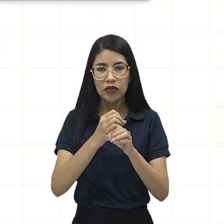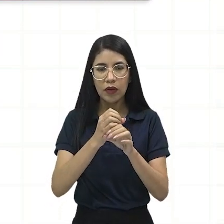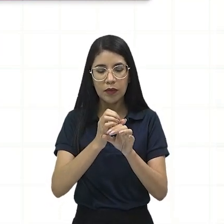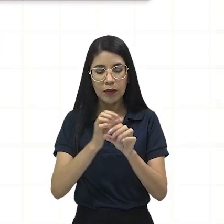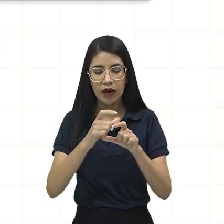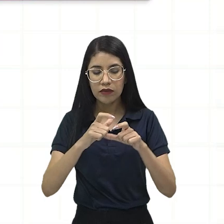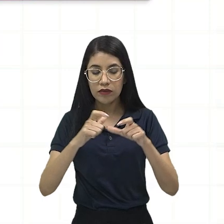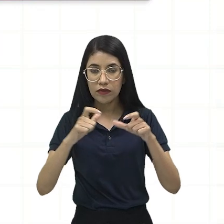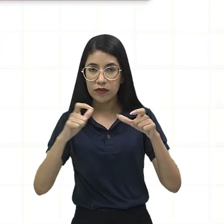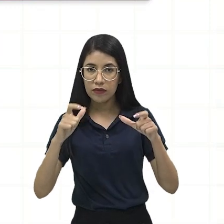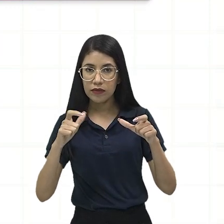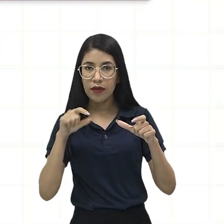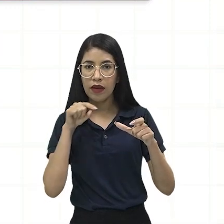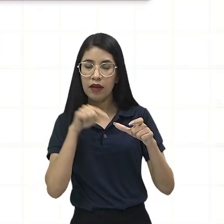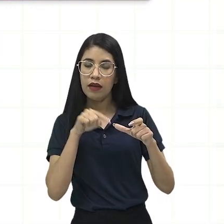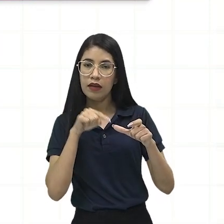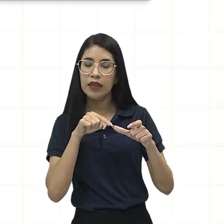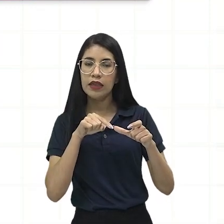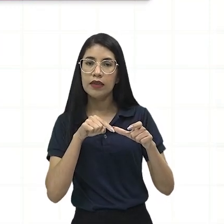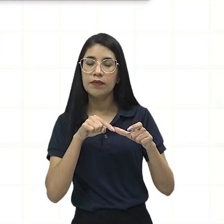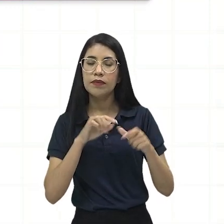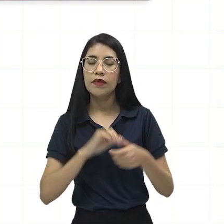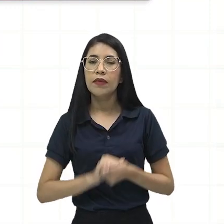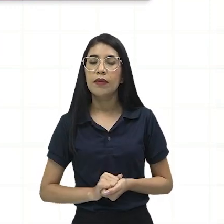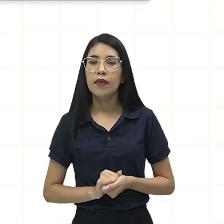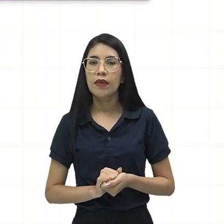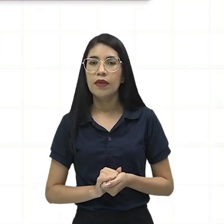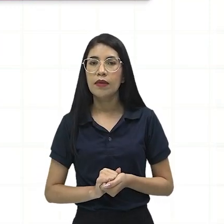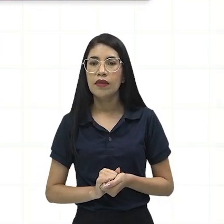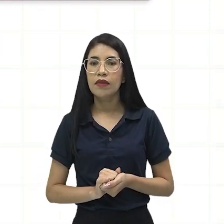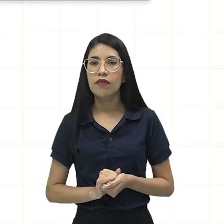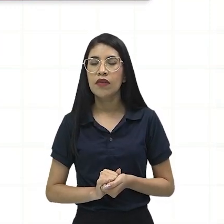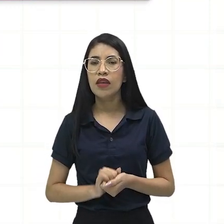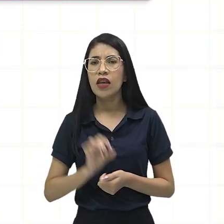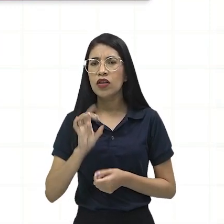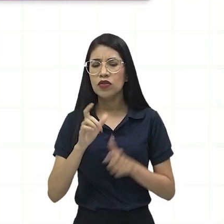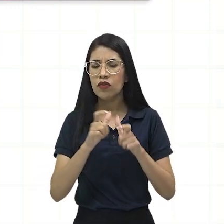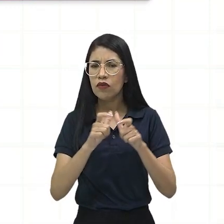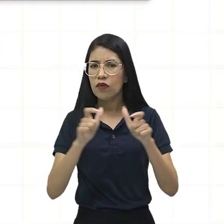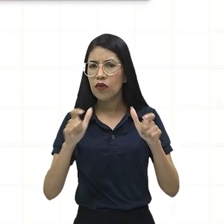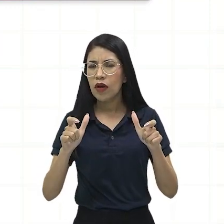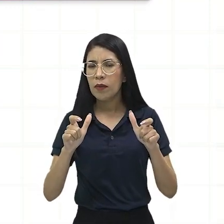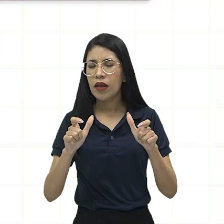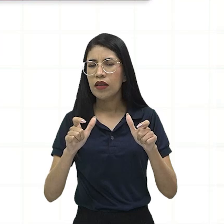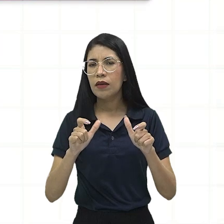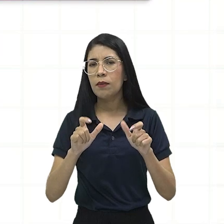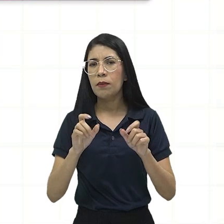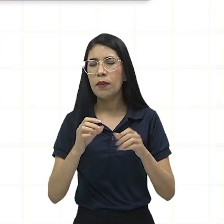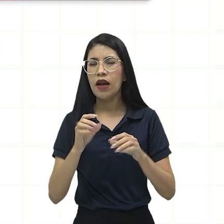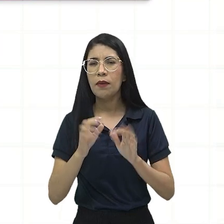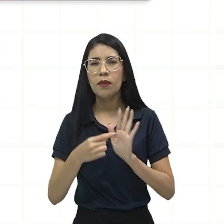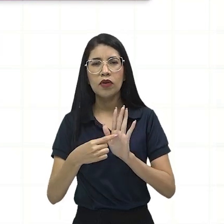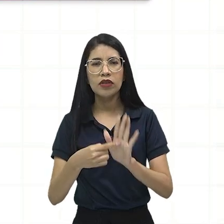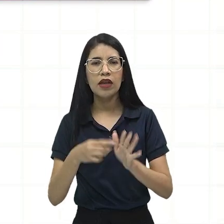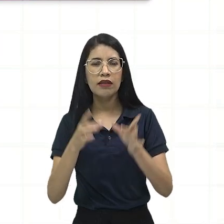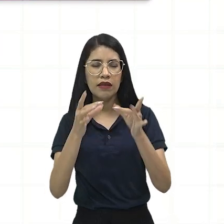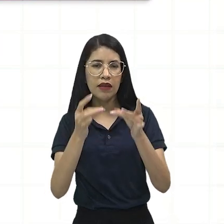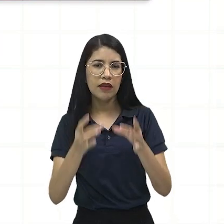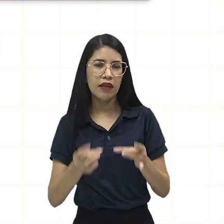eletrônico, né? E ela não é didática, né? Ela só foi ampliada, melhor definida para